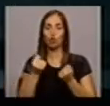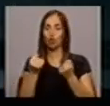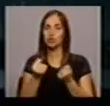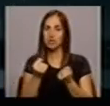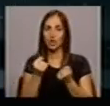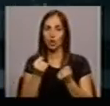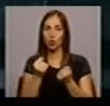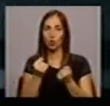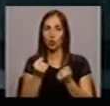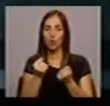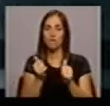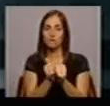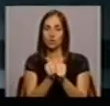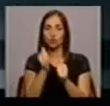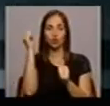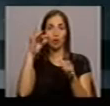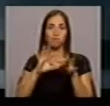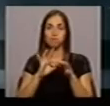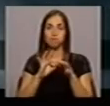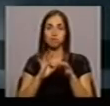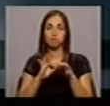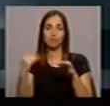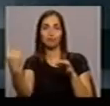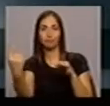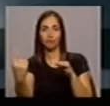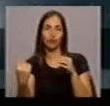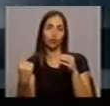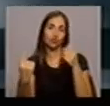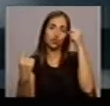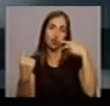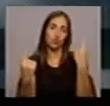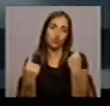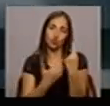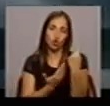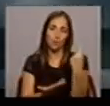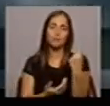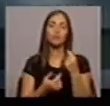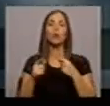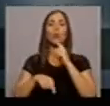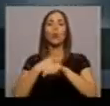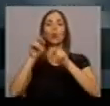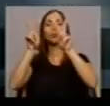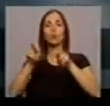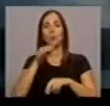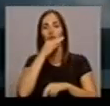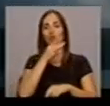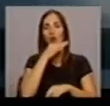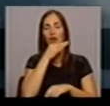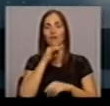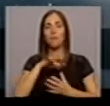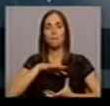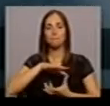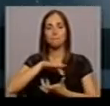ligação gravitacional com o Sol. E ficamos só com um. Outros assuntos que nos vais trazer aqui, a falar, obviamente, desses nossos planetas que são bem